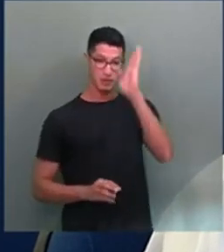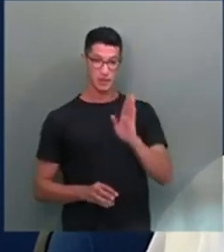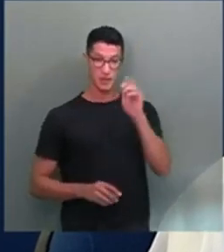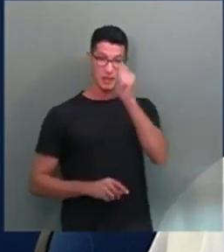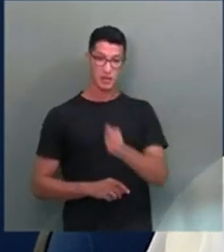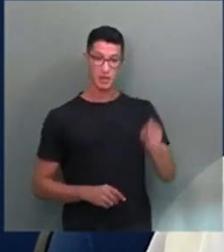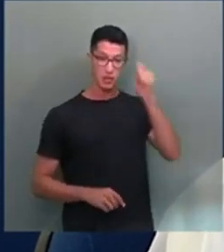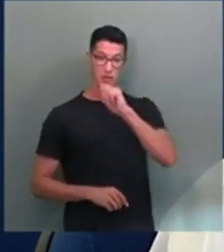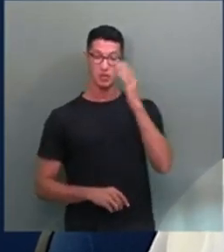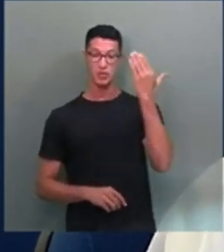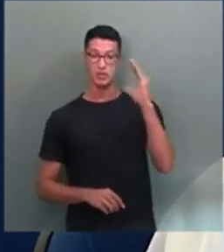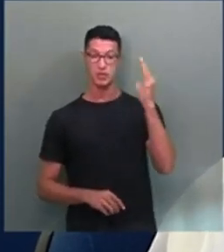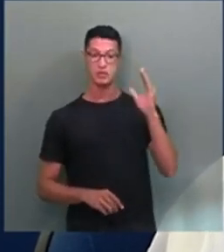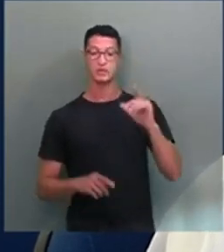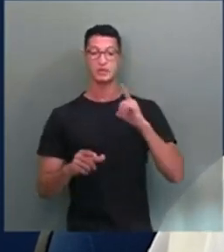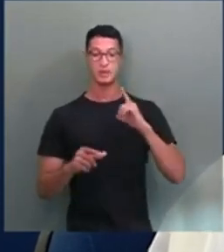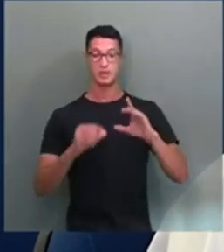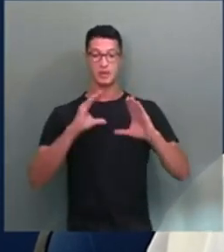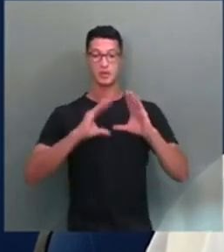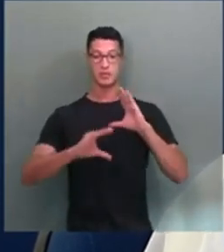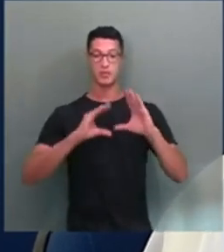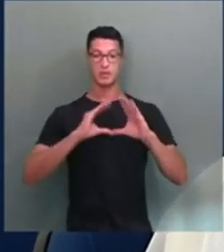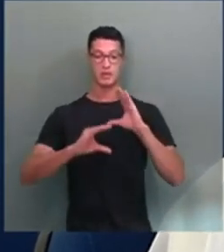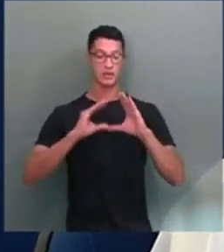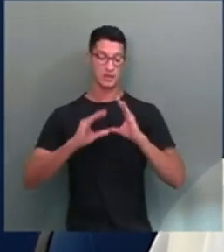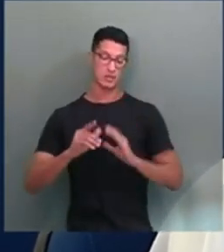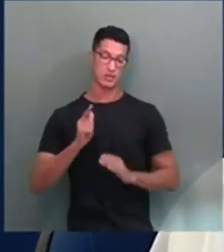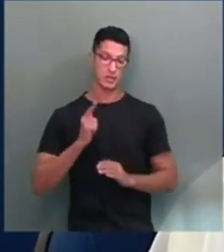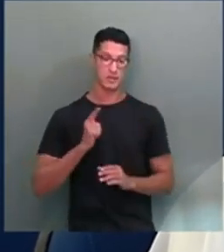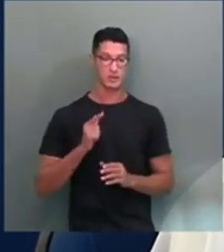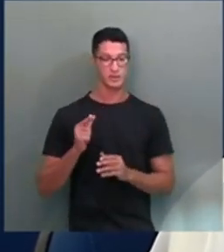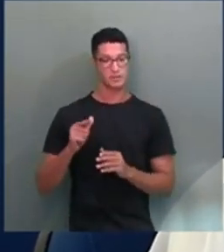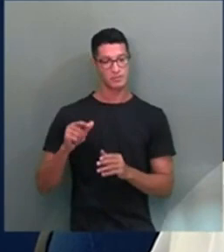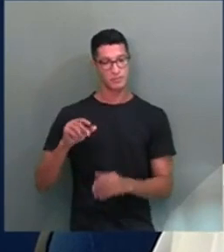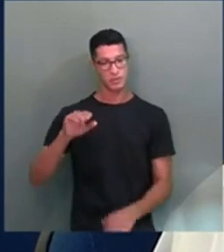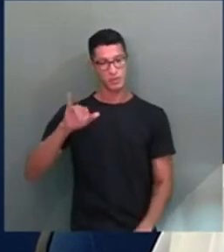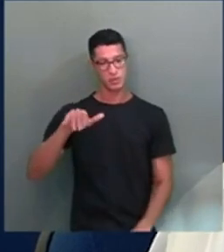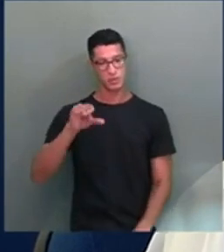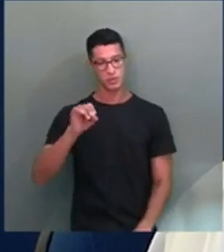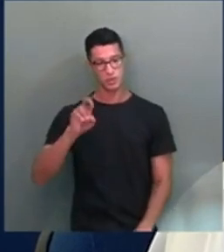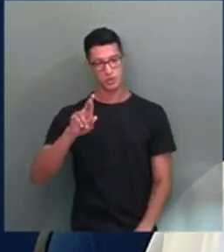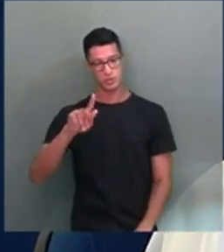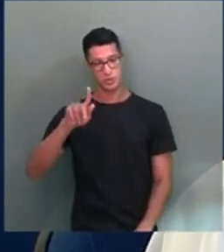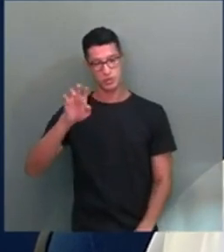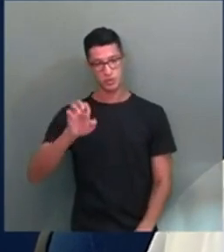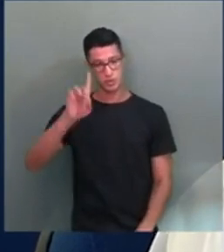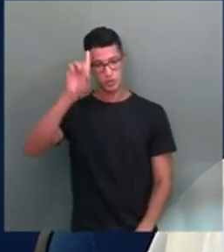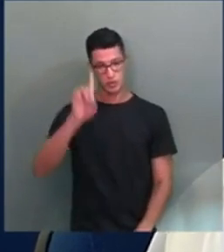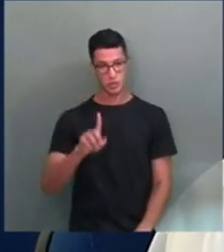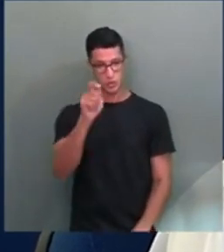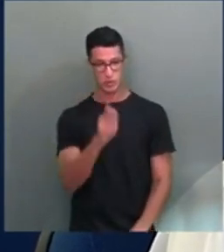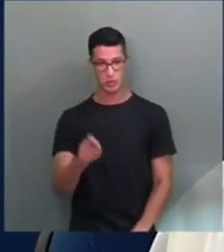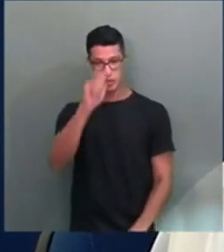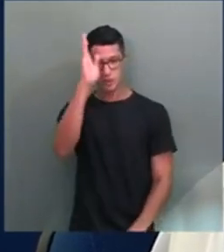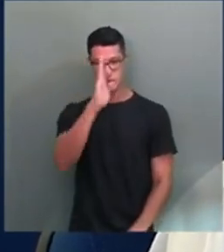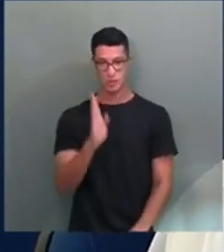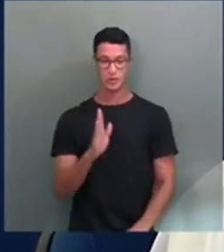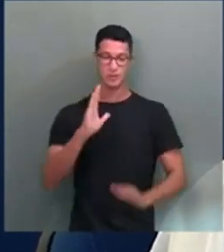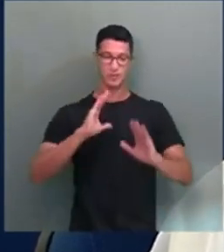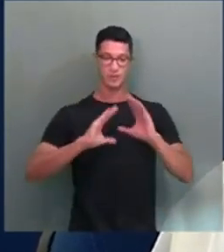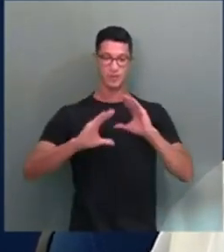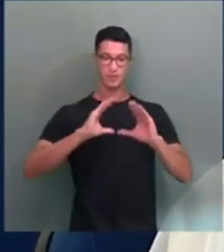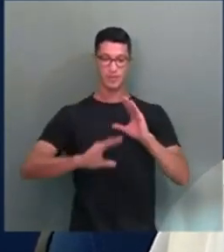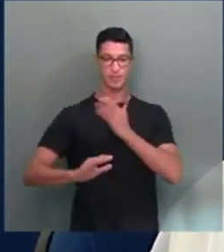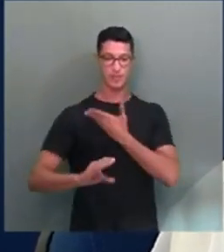Associações Científicas e Acadêmicas da Comunicação, e Jorge Duarte, diretor da Associação Brasileira de